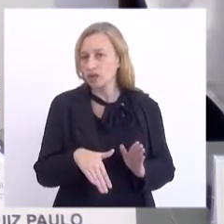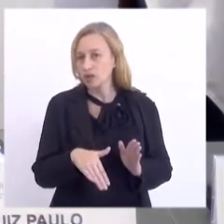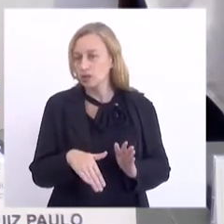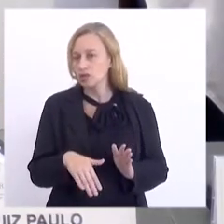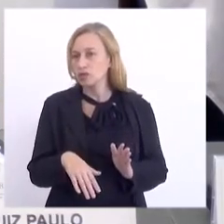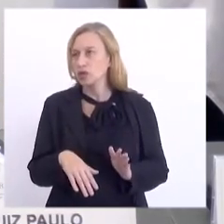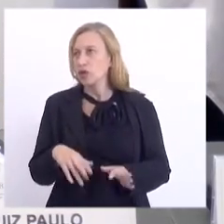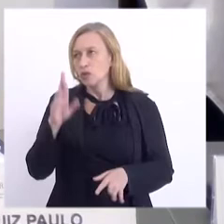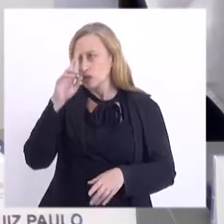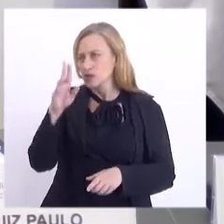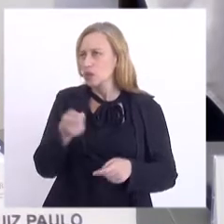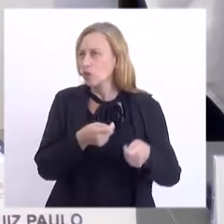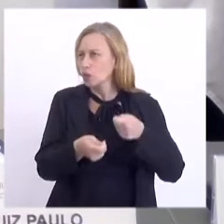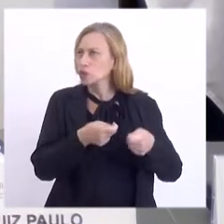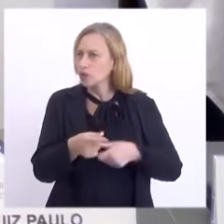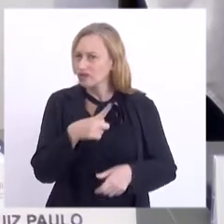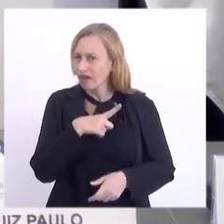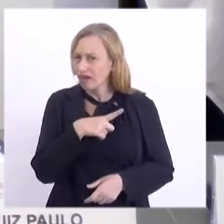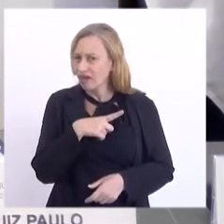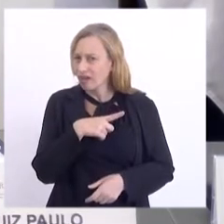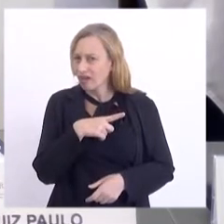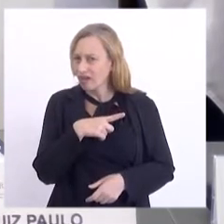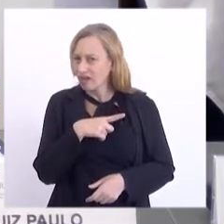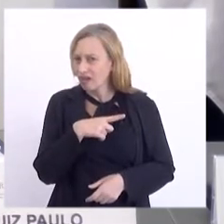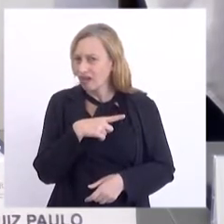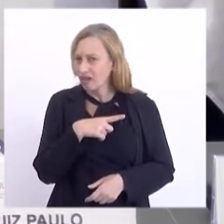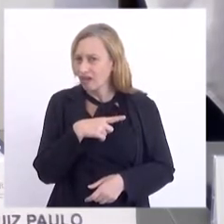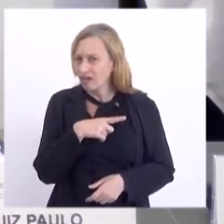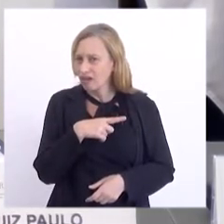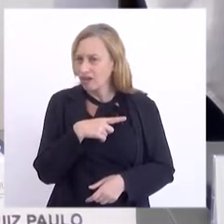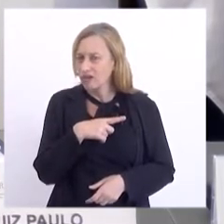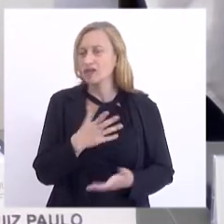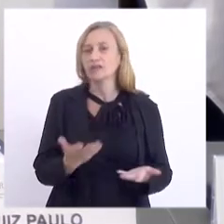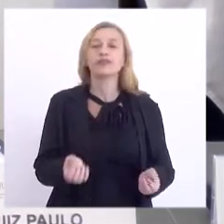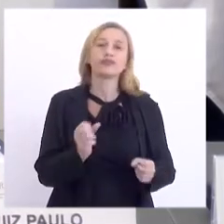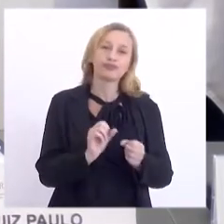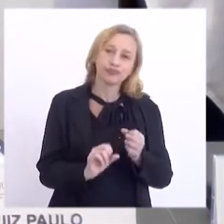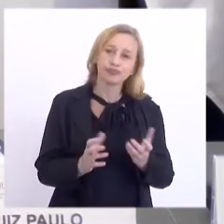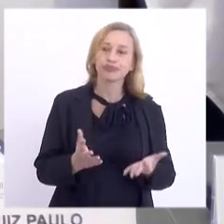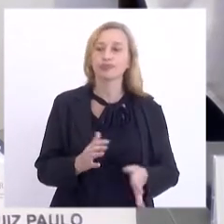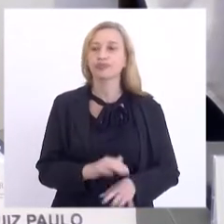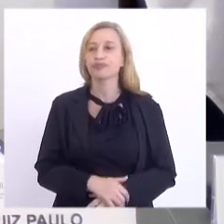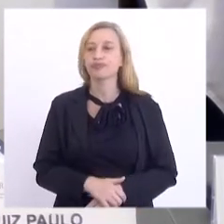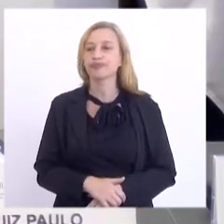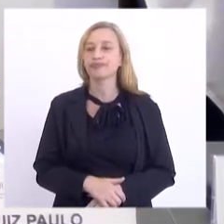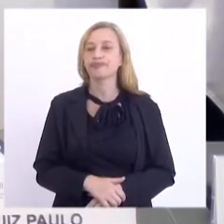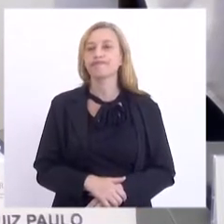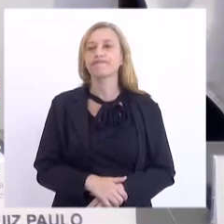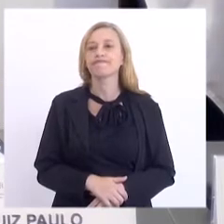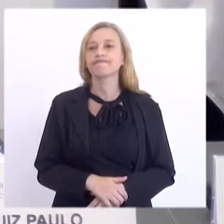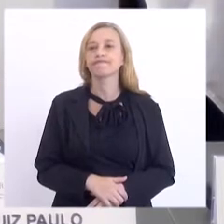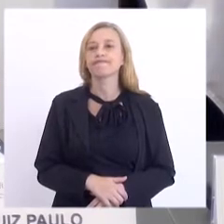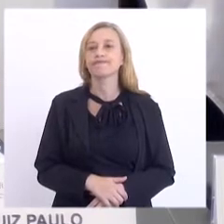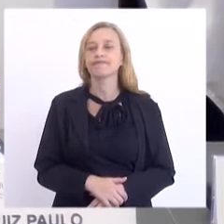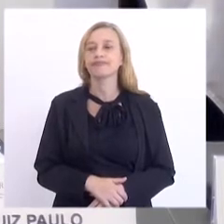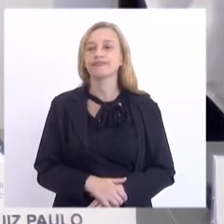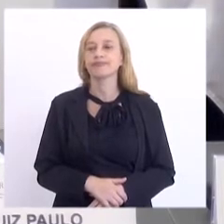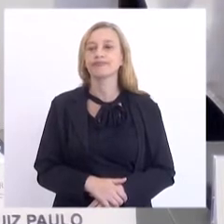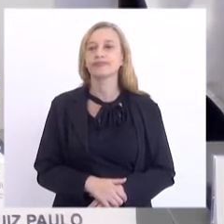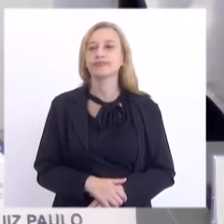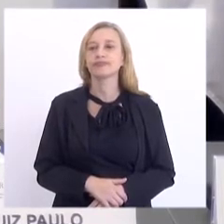o senhor tem os controles você vai fazer uma uma